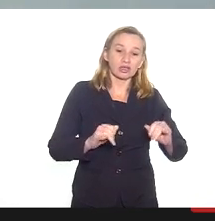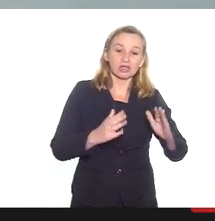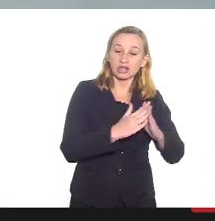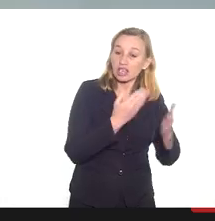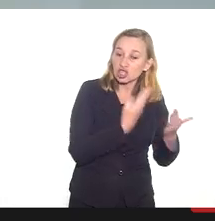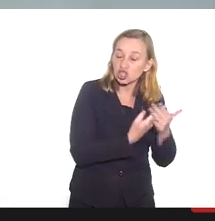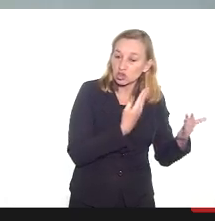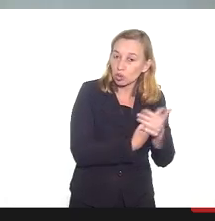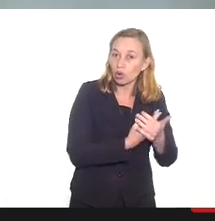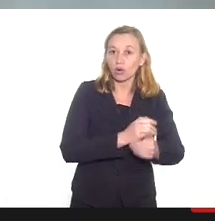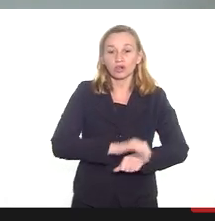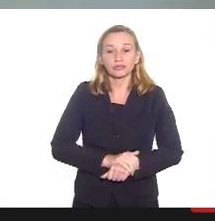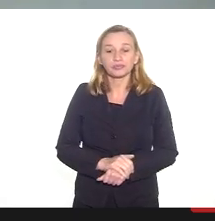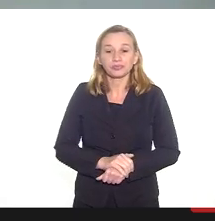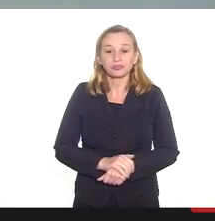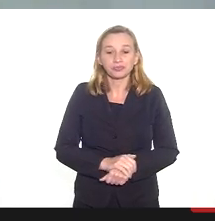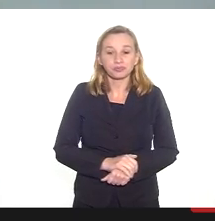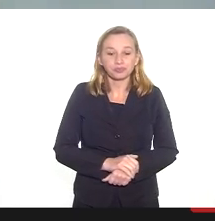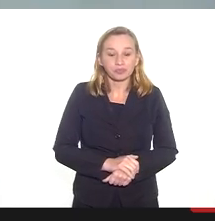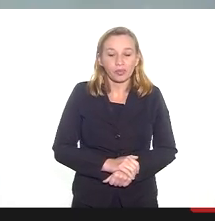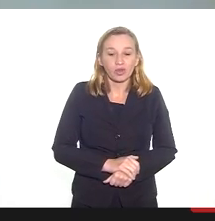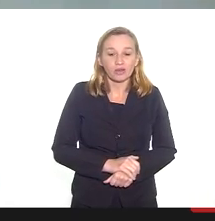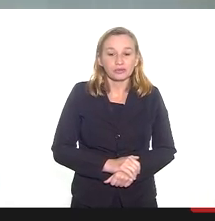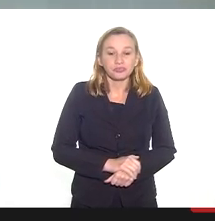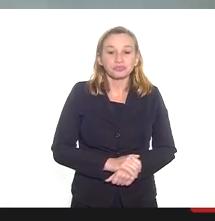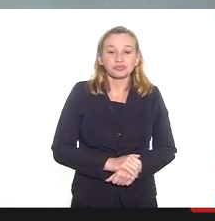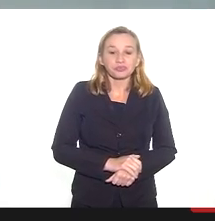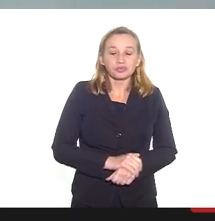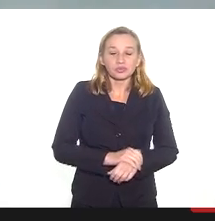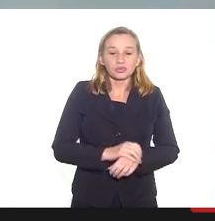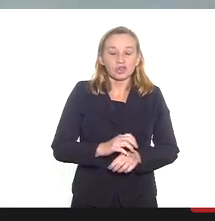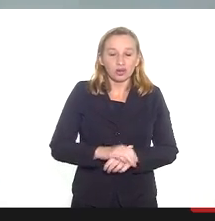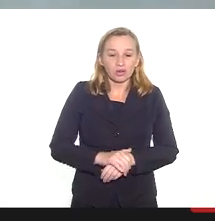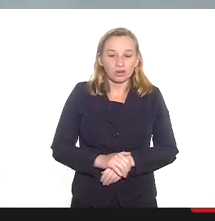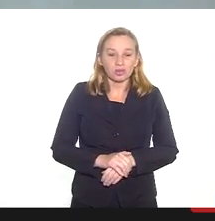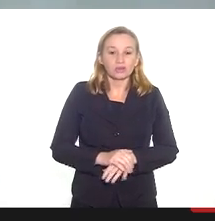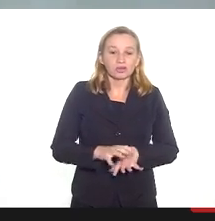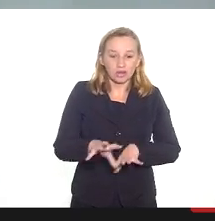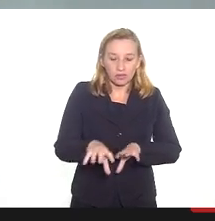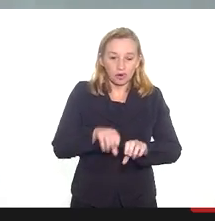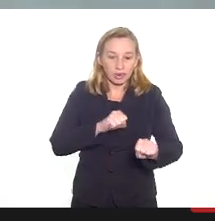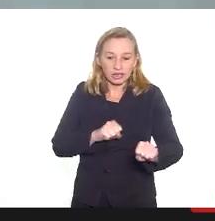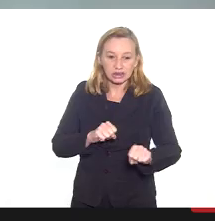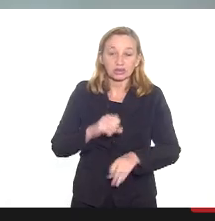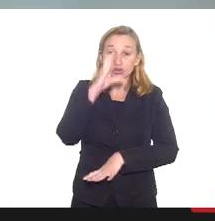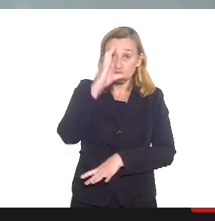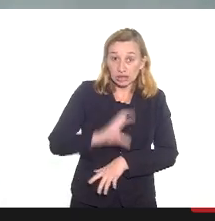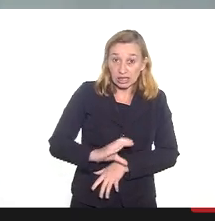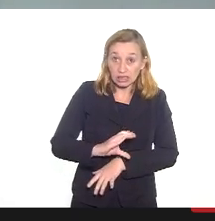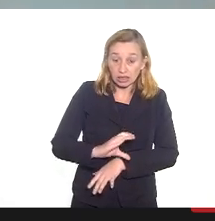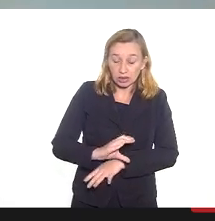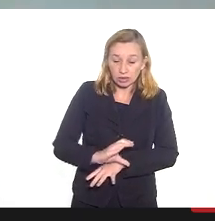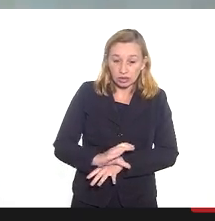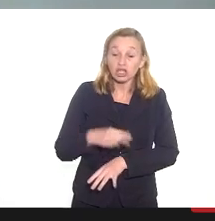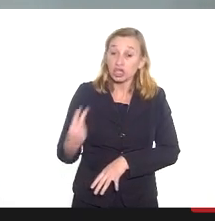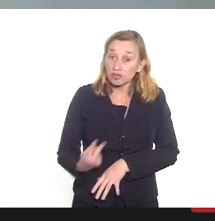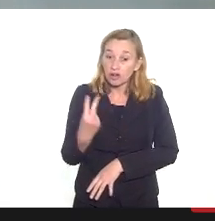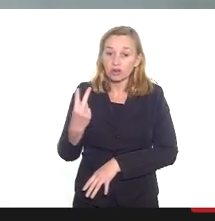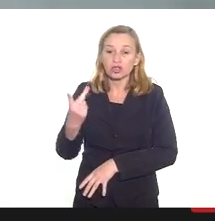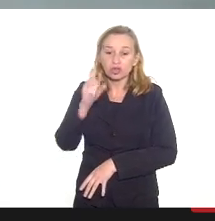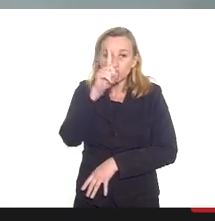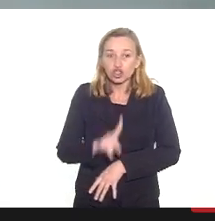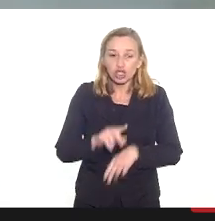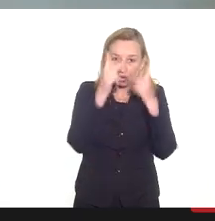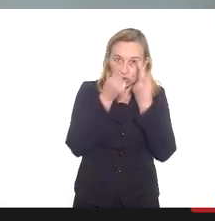de uma educação comprometida com a cultura de paz, com a formação de cidadãs e cidadãos que valorizem os